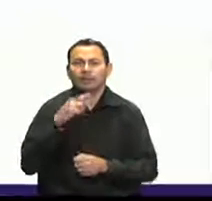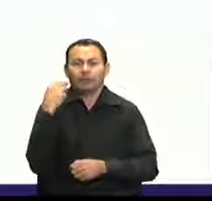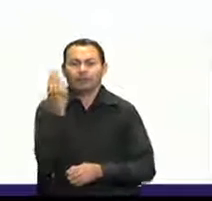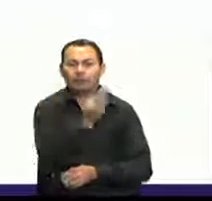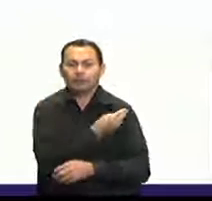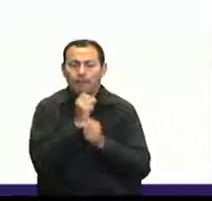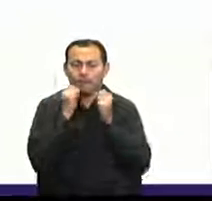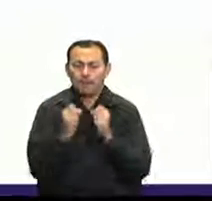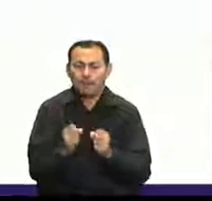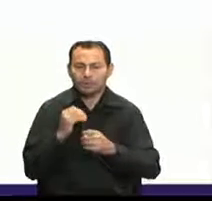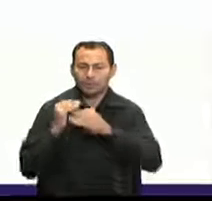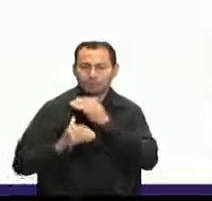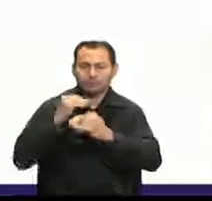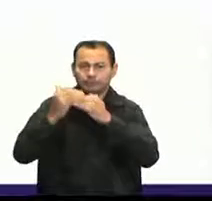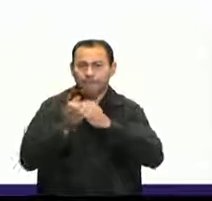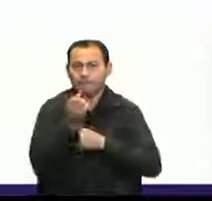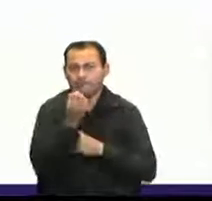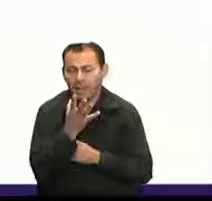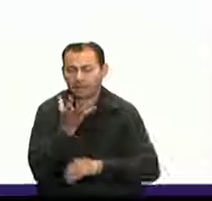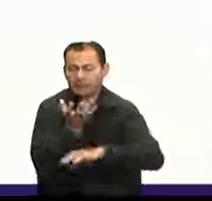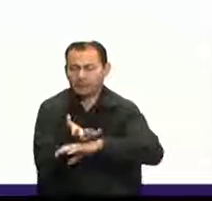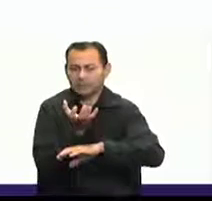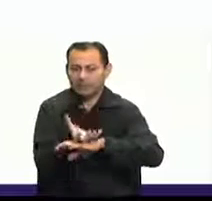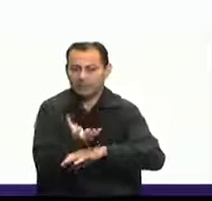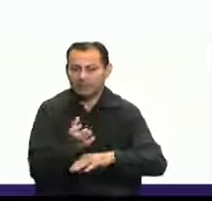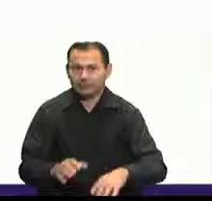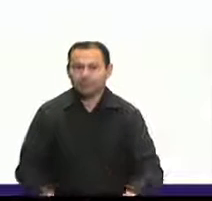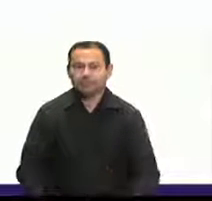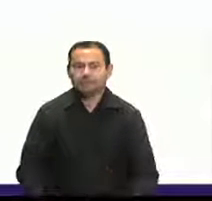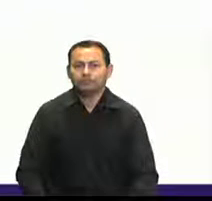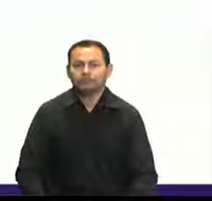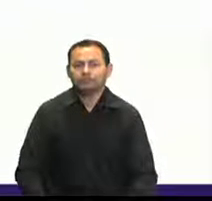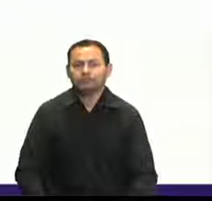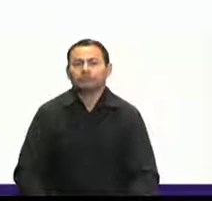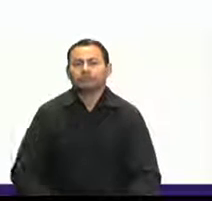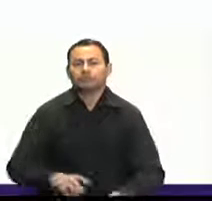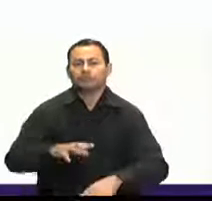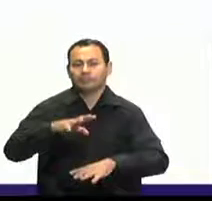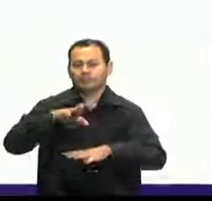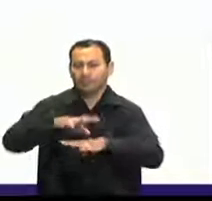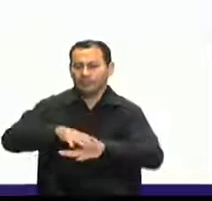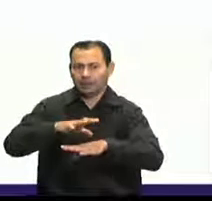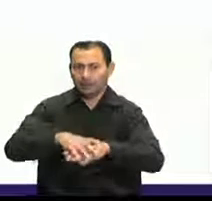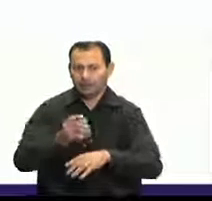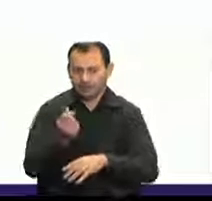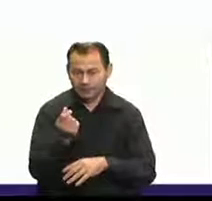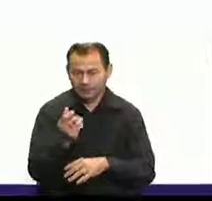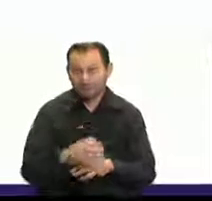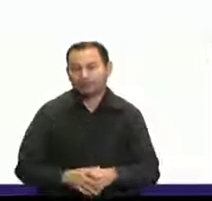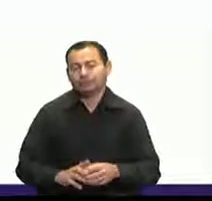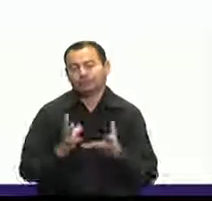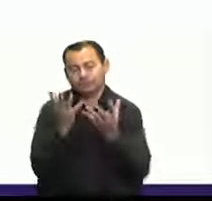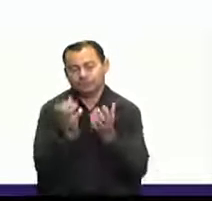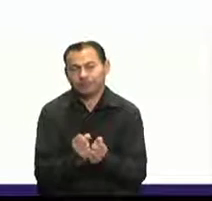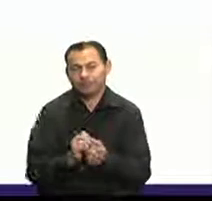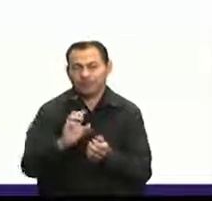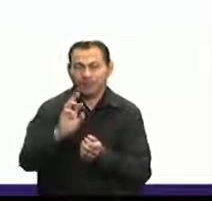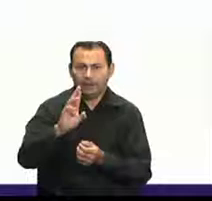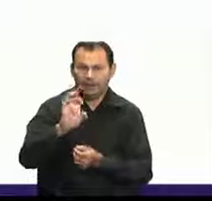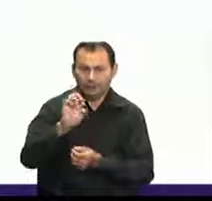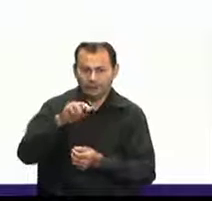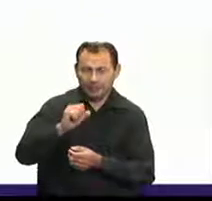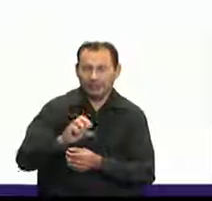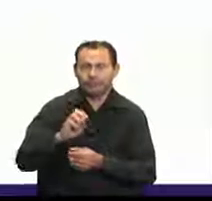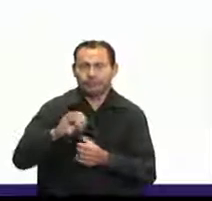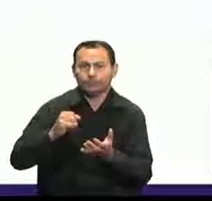gente possa desenvolver bem essa disciplina matemática e financeiras pois lidamos com rendimentos